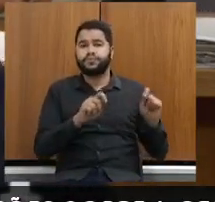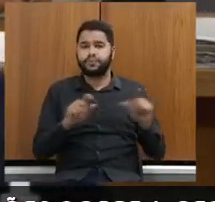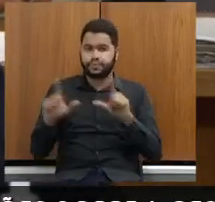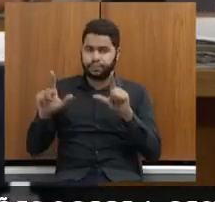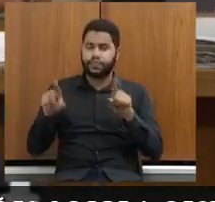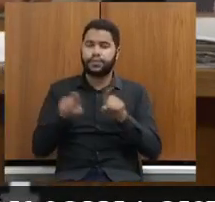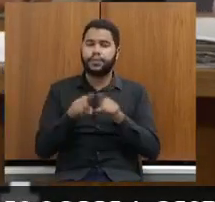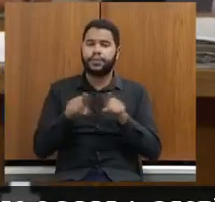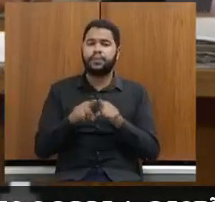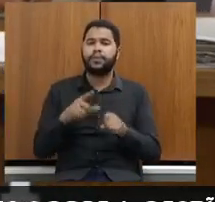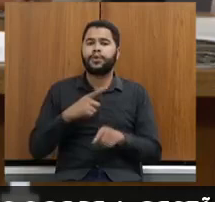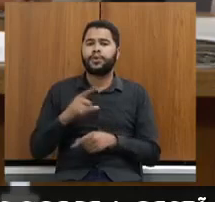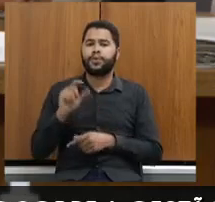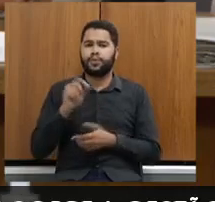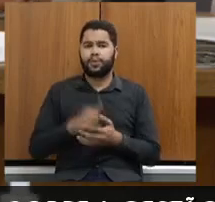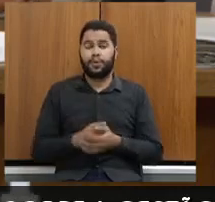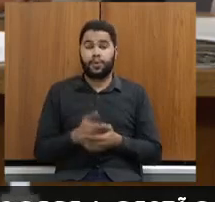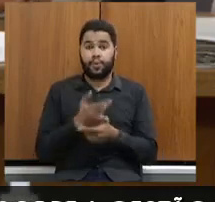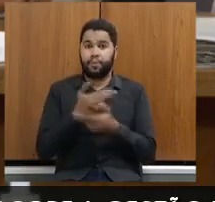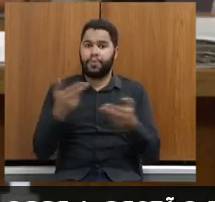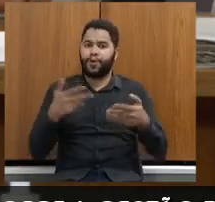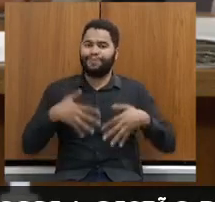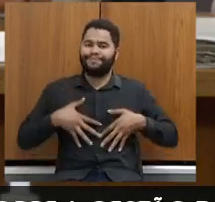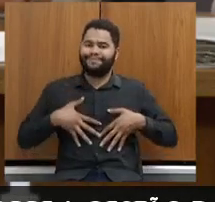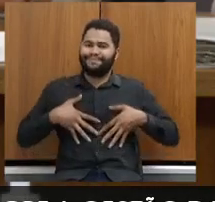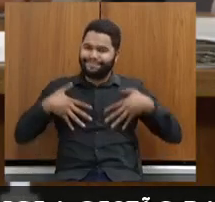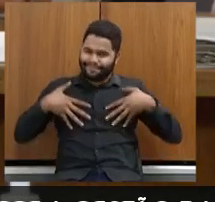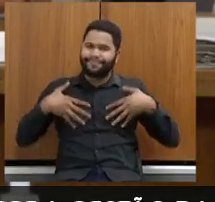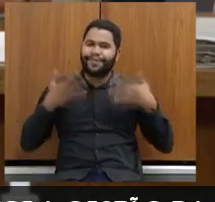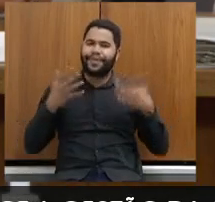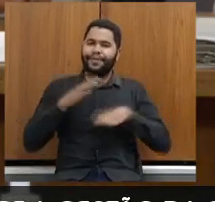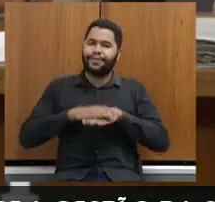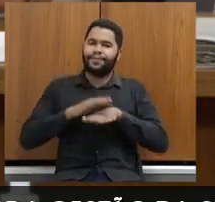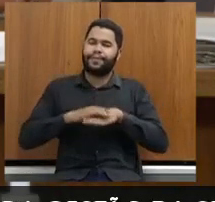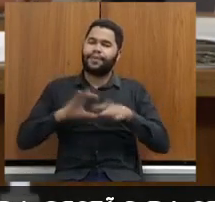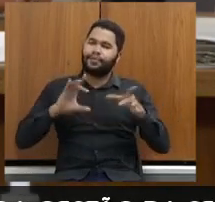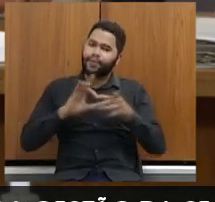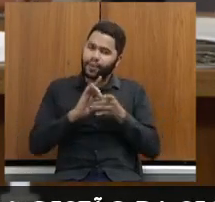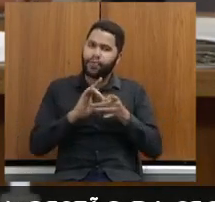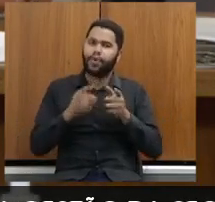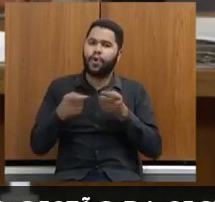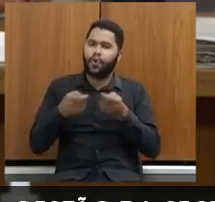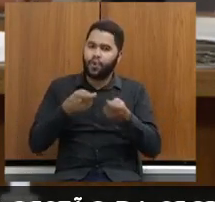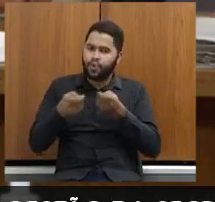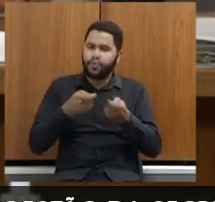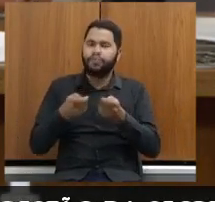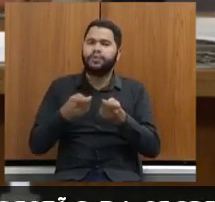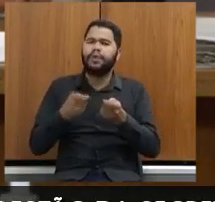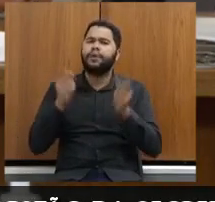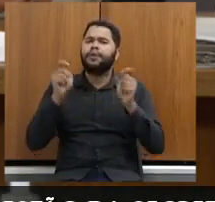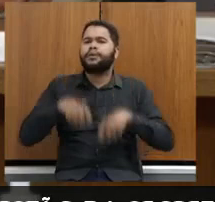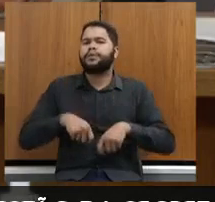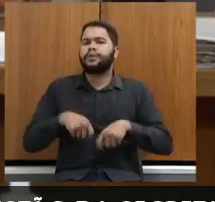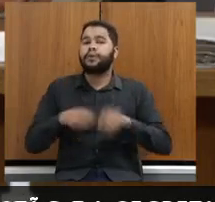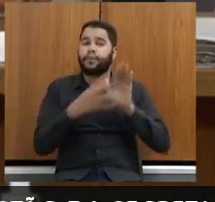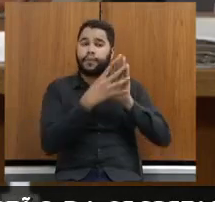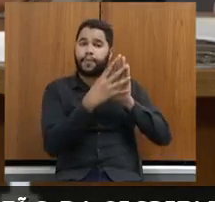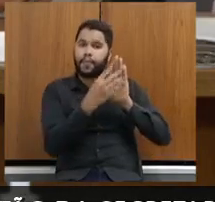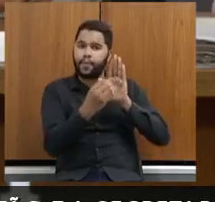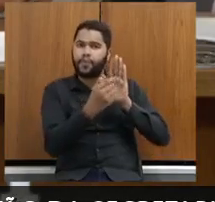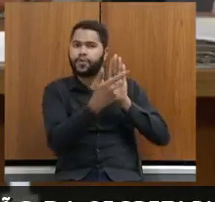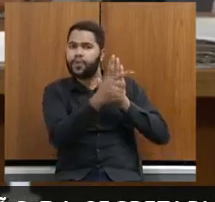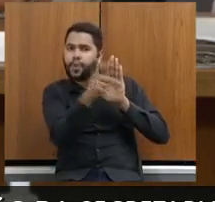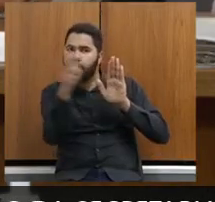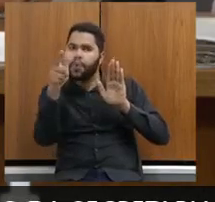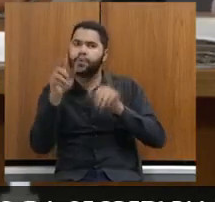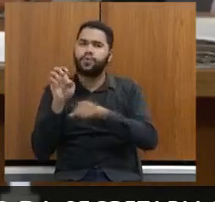quadro A gente também tem uma coisa que nos orgulha muito o nosso Centro Integrado de comando e controle inclusive ele serve de modelo para